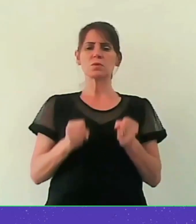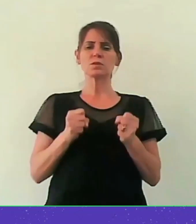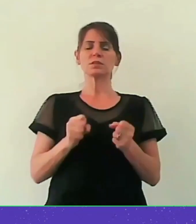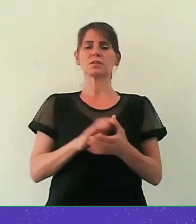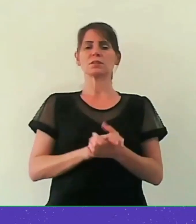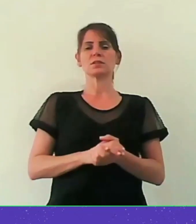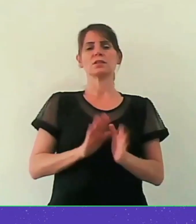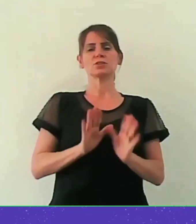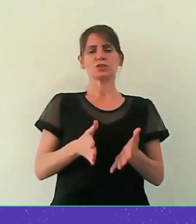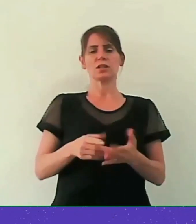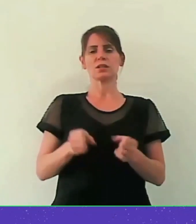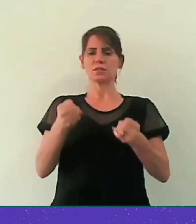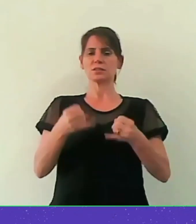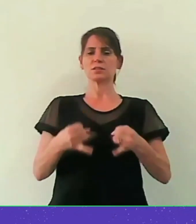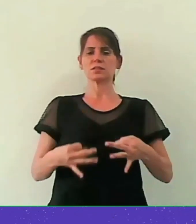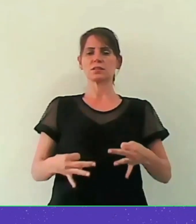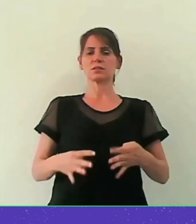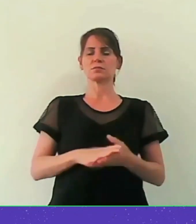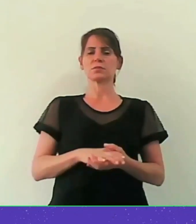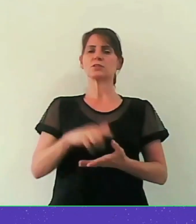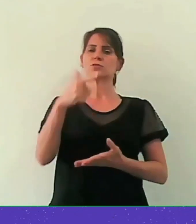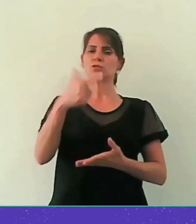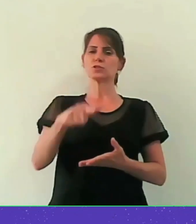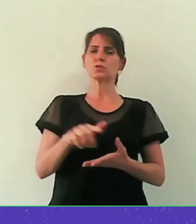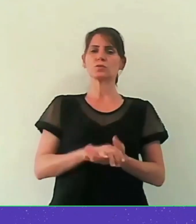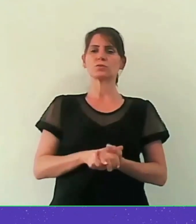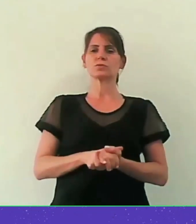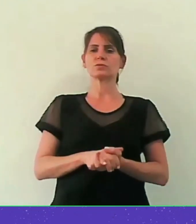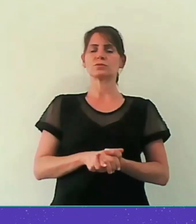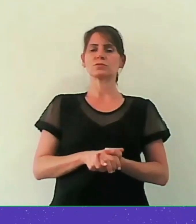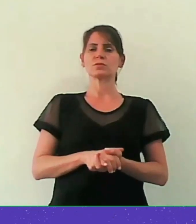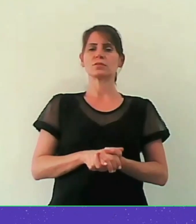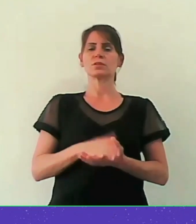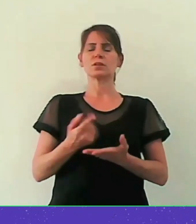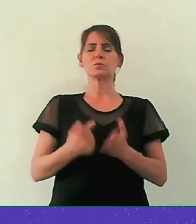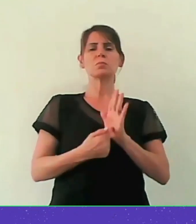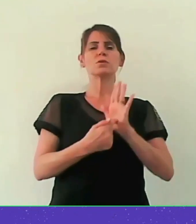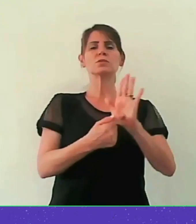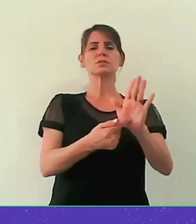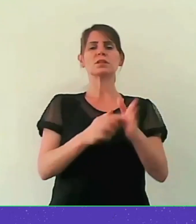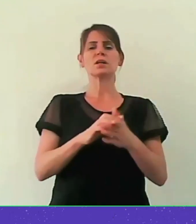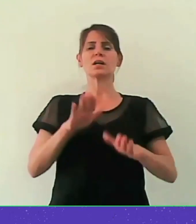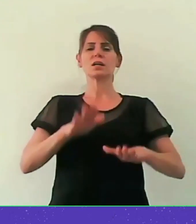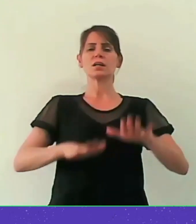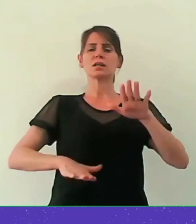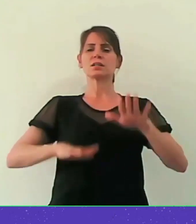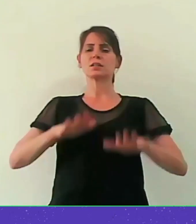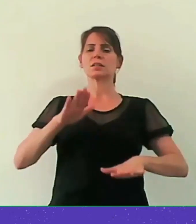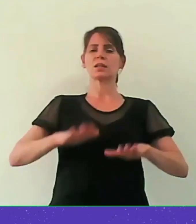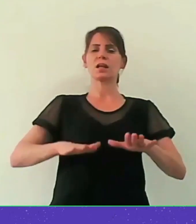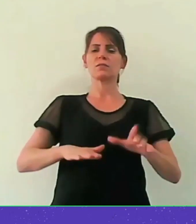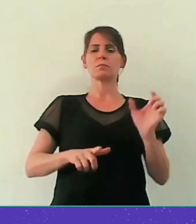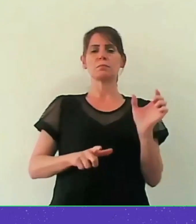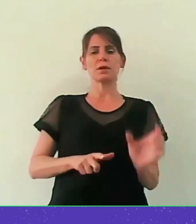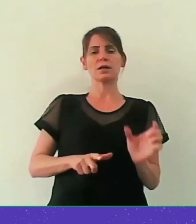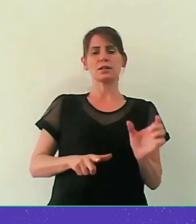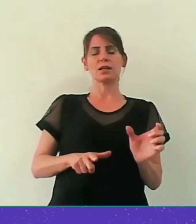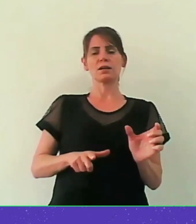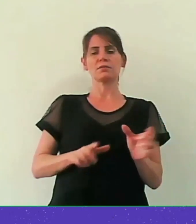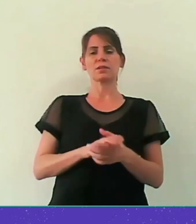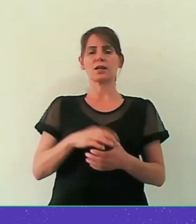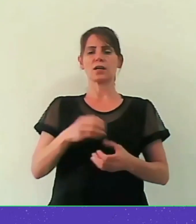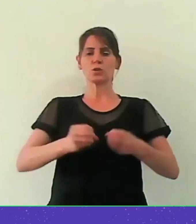vez, mas eu quero usar aplicando essa questão do equilíbrio entre palavra e poder, a palavra e obra.